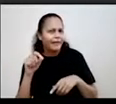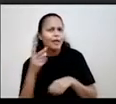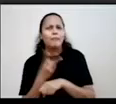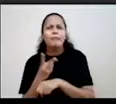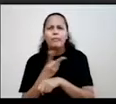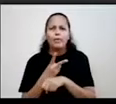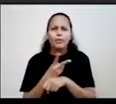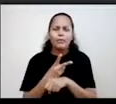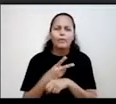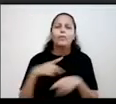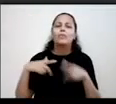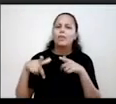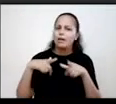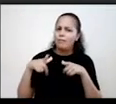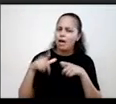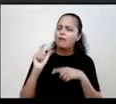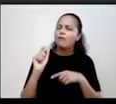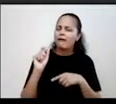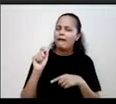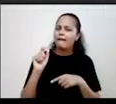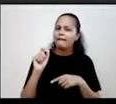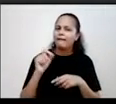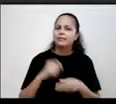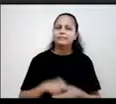à procura de emprego? Quem foi?